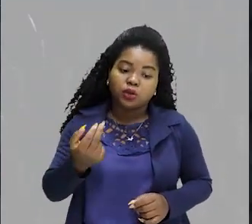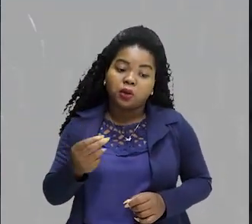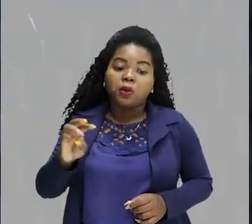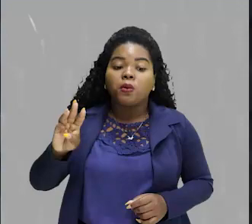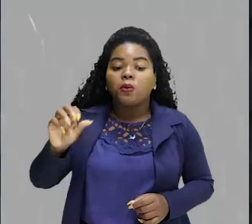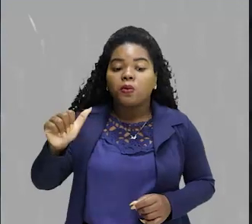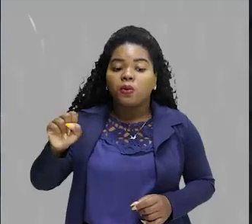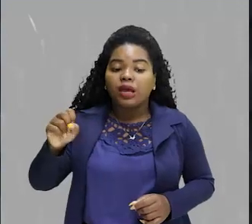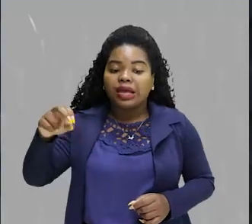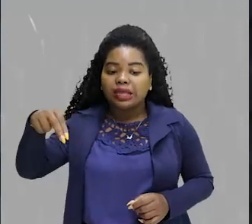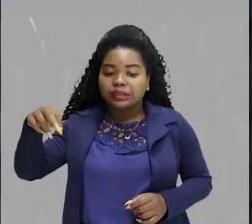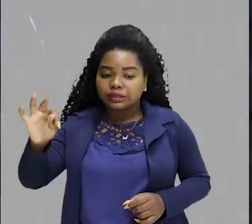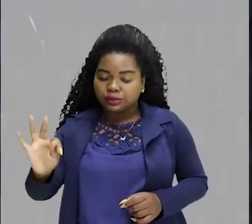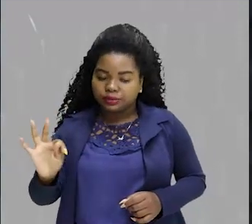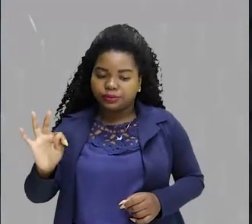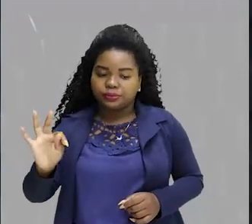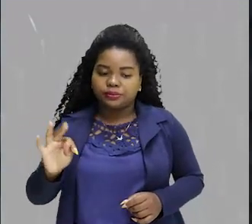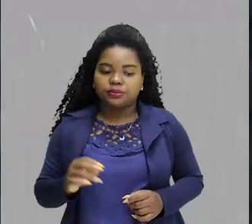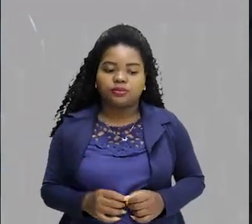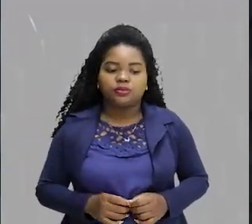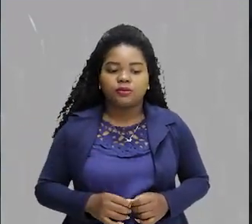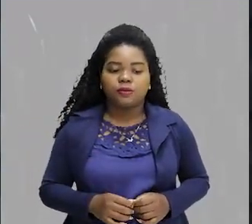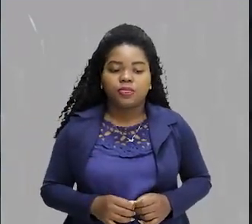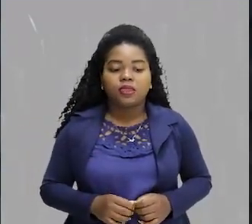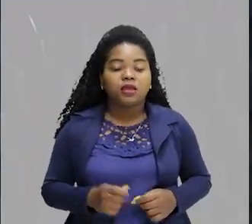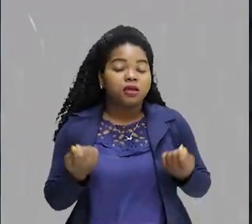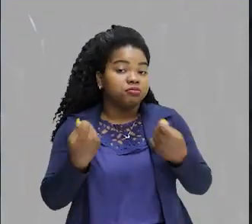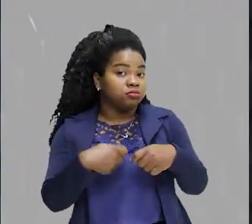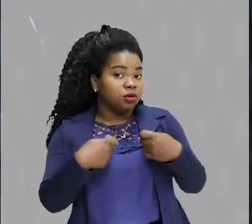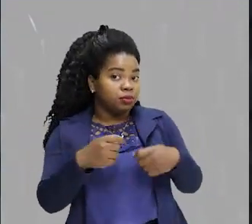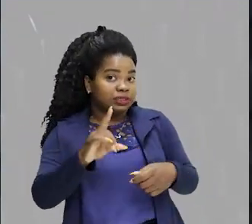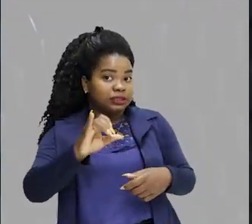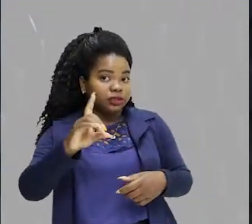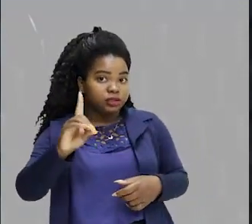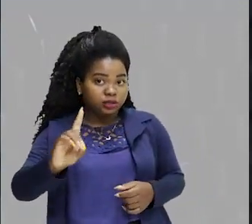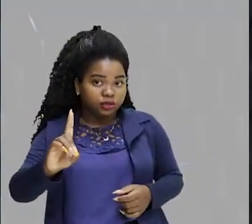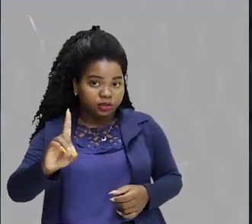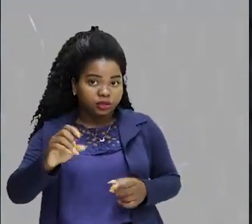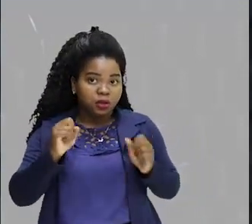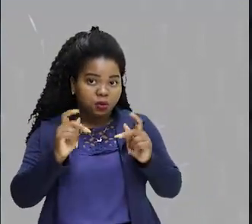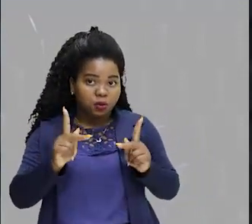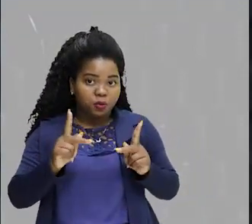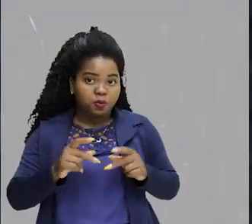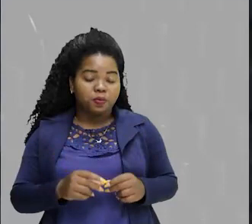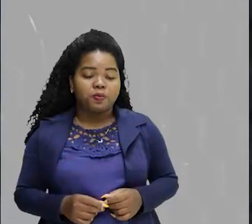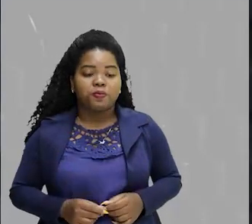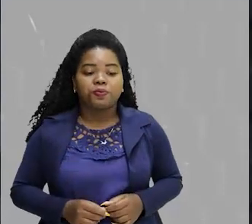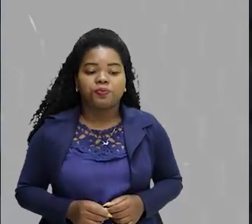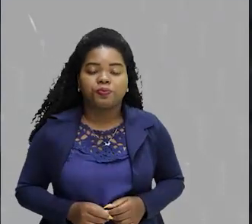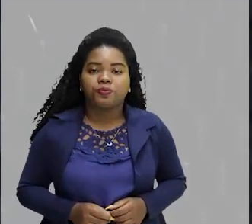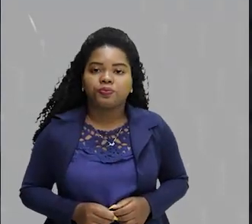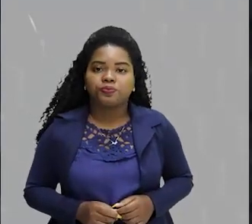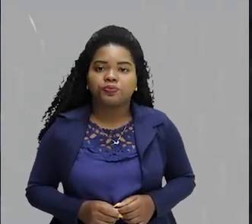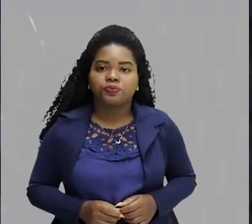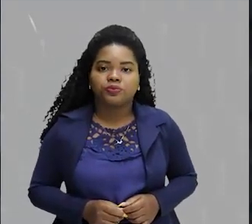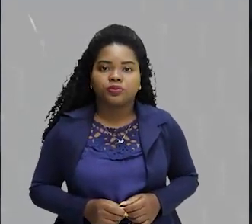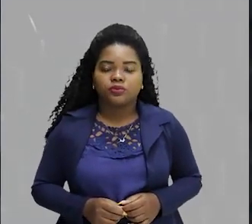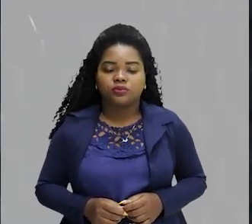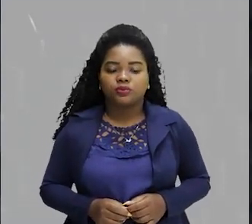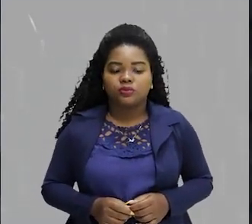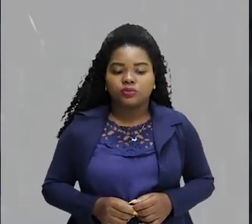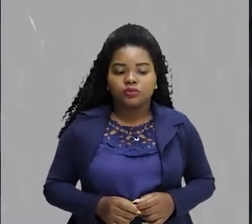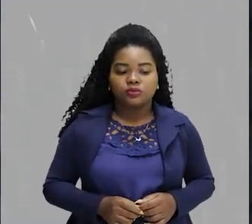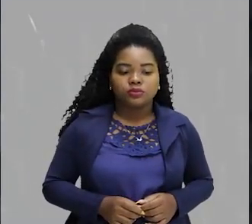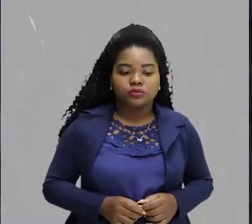é a forma contraída. Não precisa de did, porque o verbo to be já faz esse papel de verbo auxiliar. Na forma